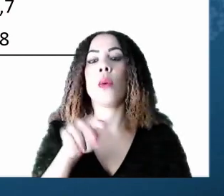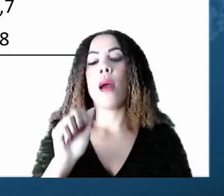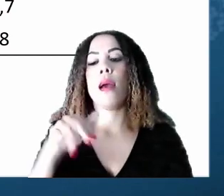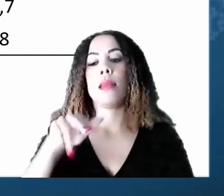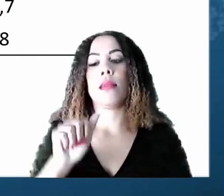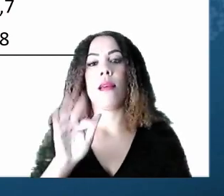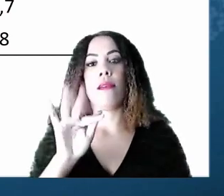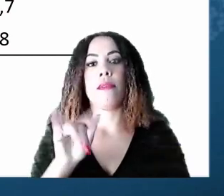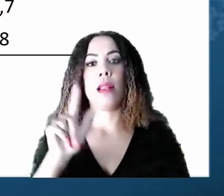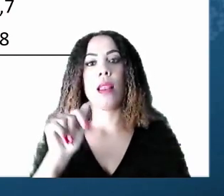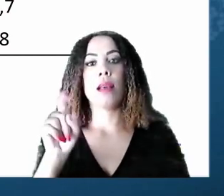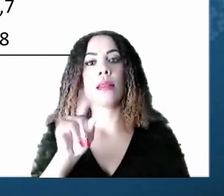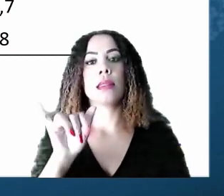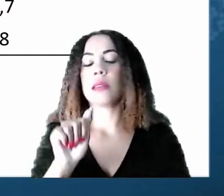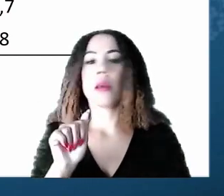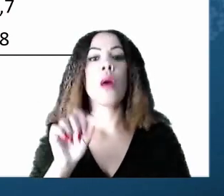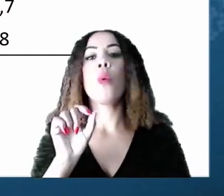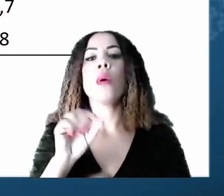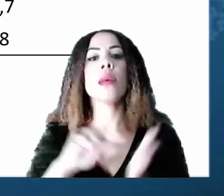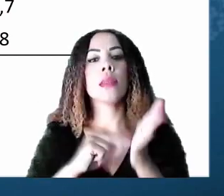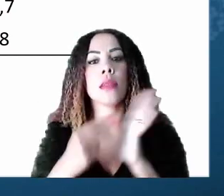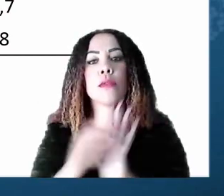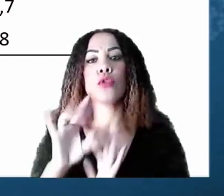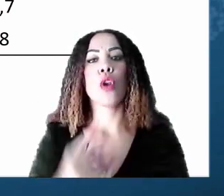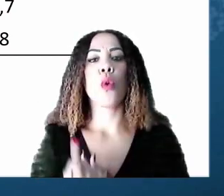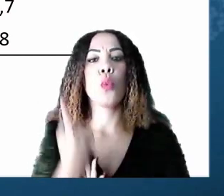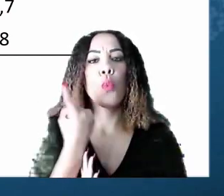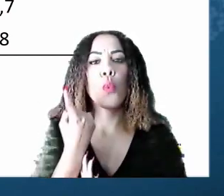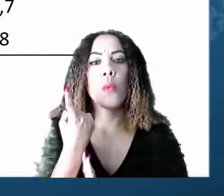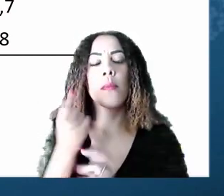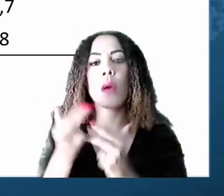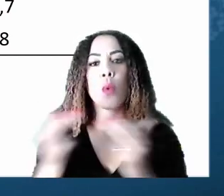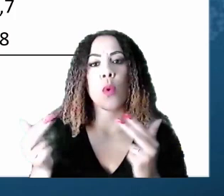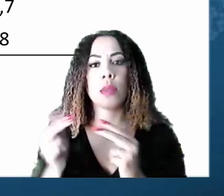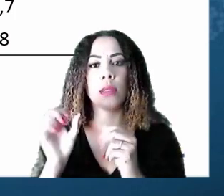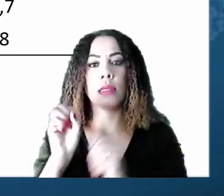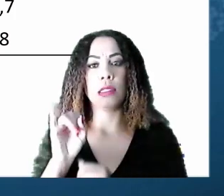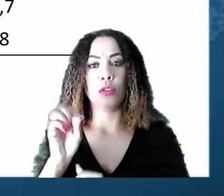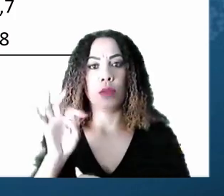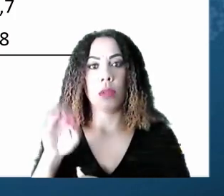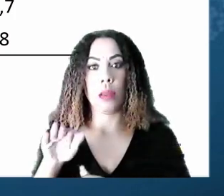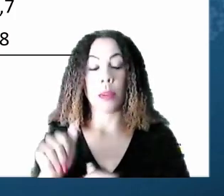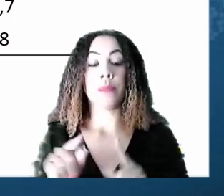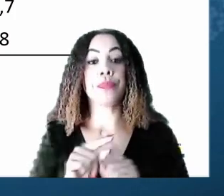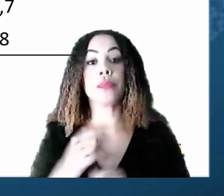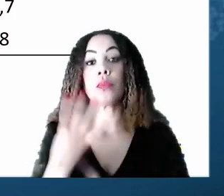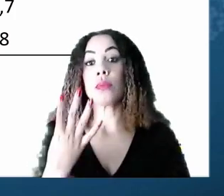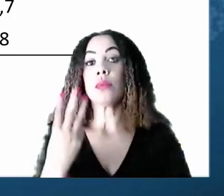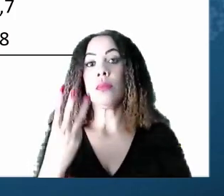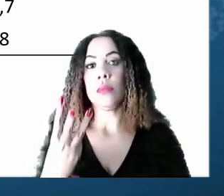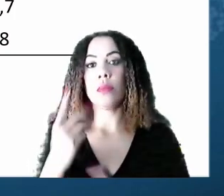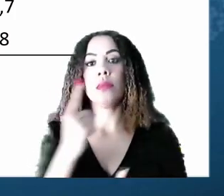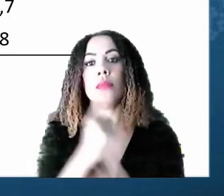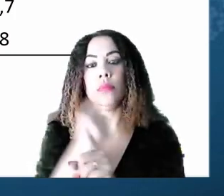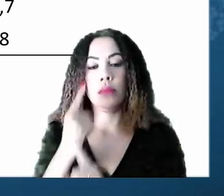pega só um sistema, e 46 classificados como anafilaxia, conforme a Brighton, a definição da Brighton